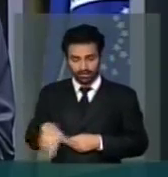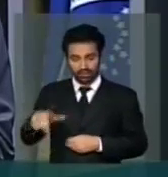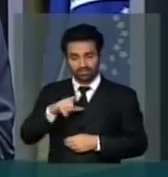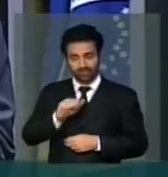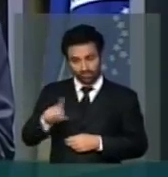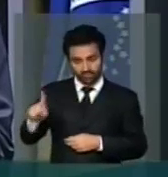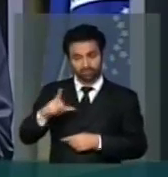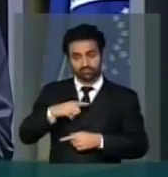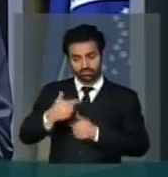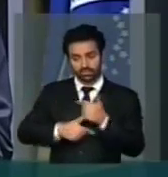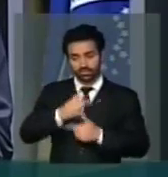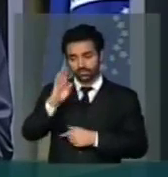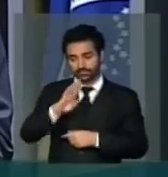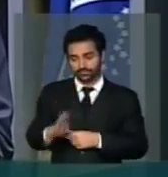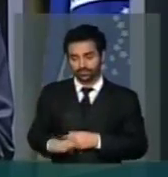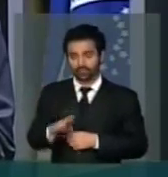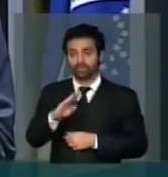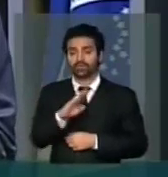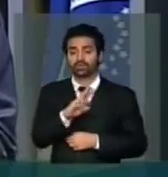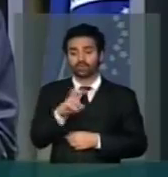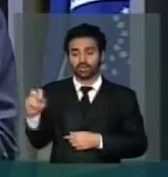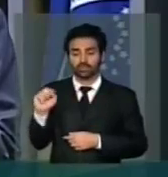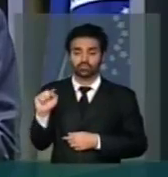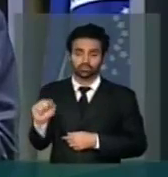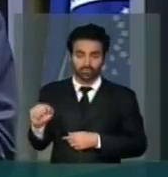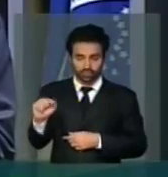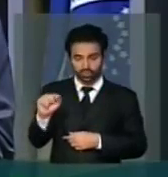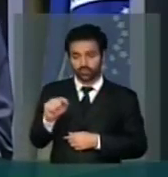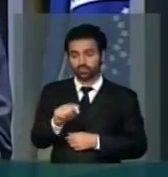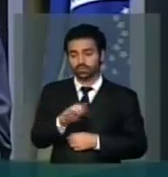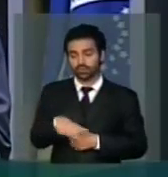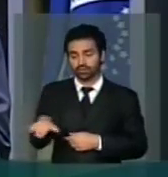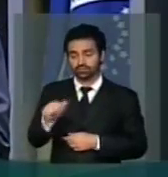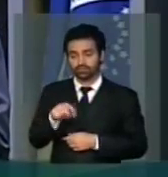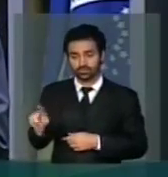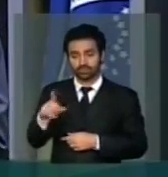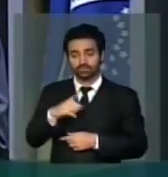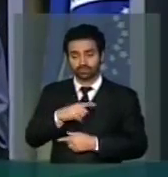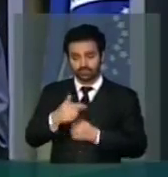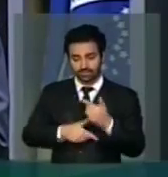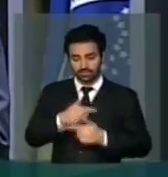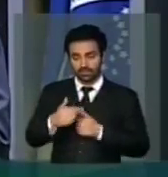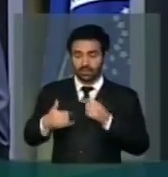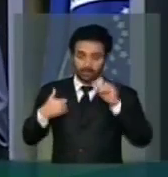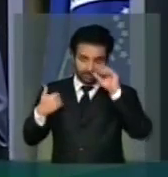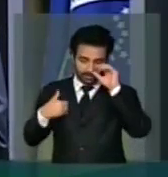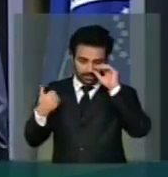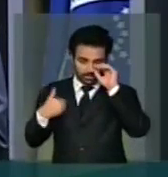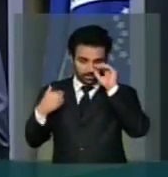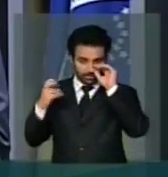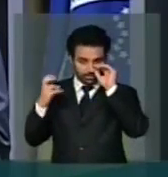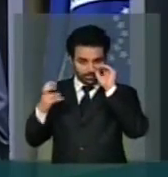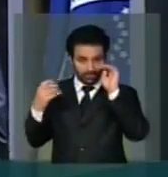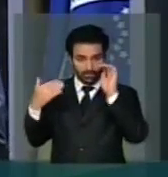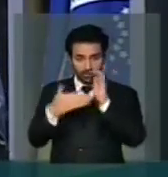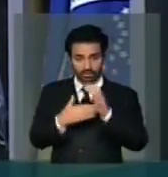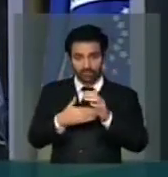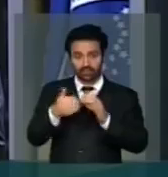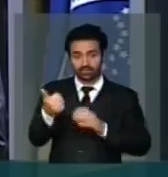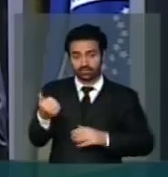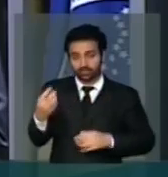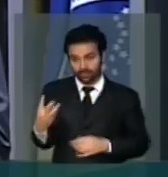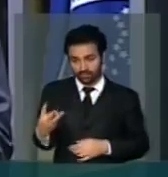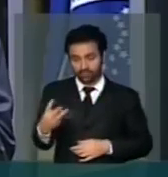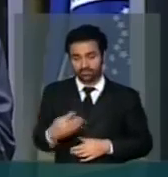no Brasil e 500 mil de crianças e adolescentes trabalhando na faixa etária de 5 a